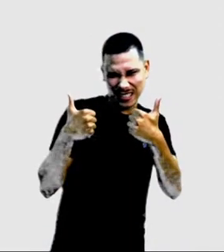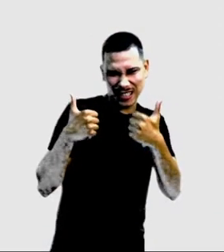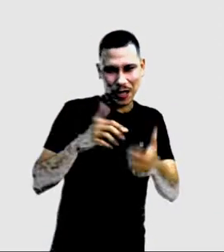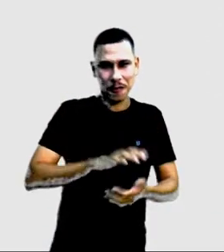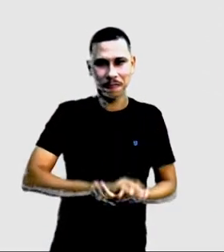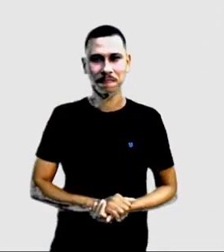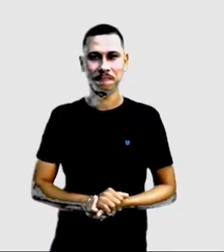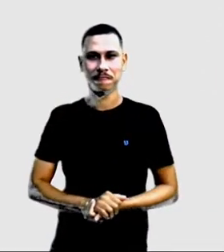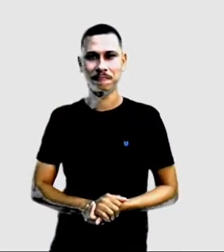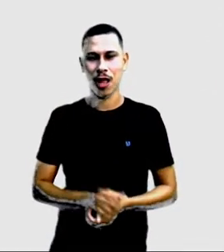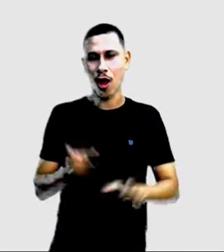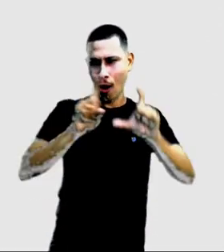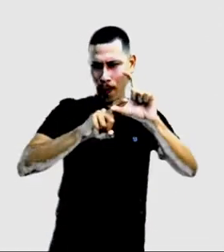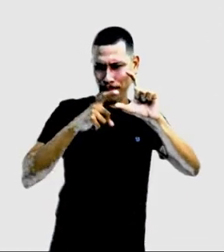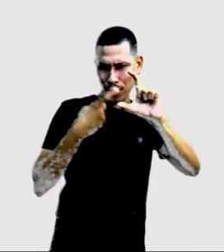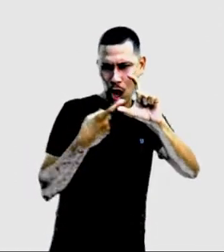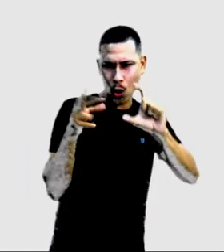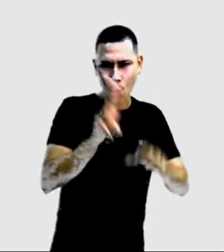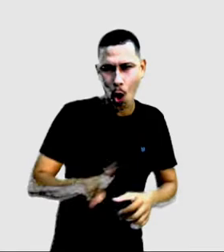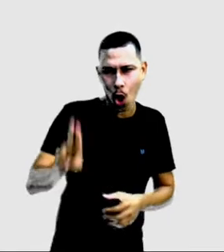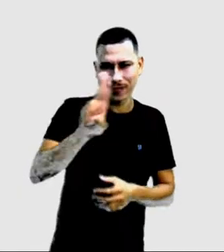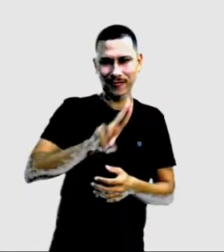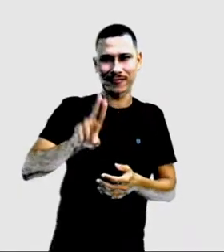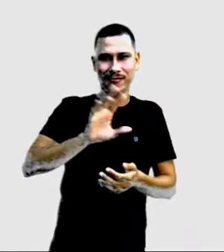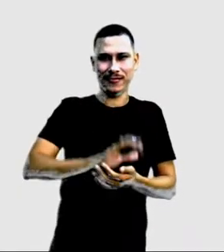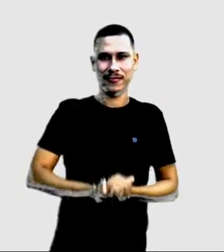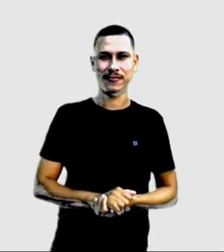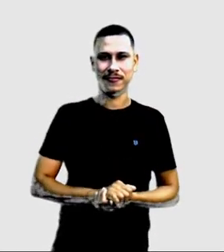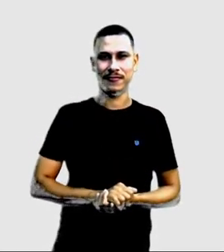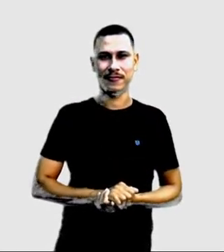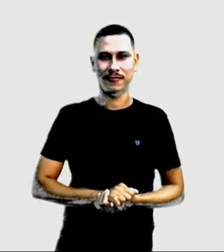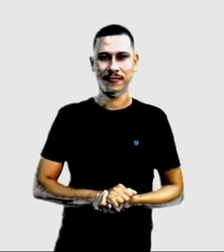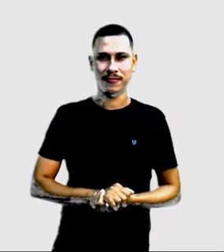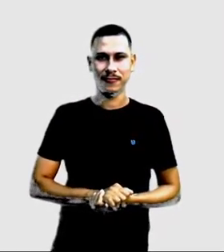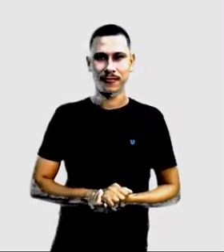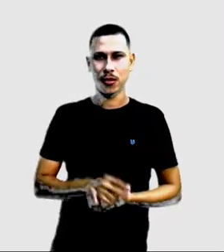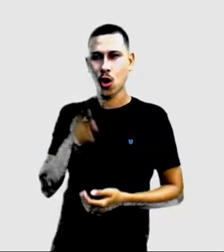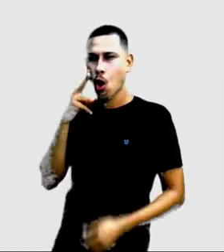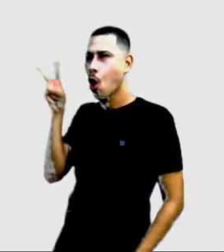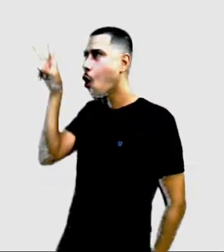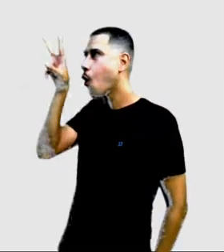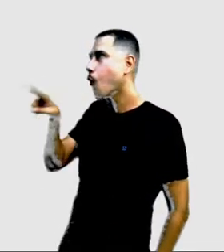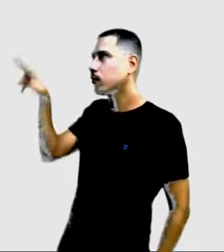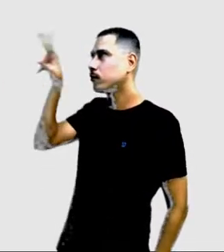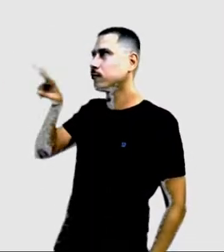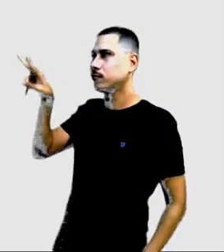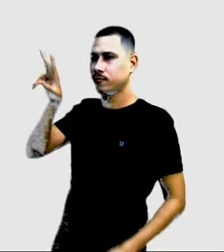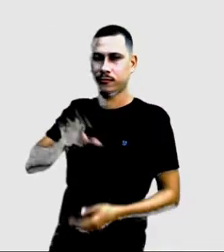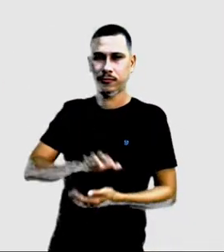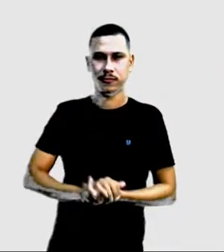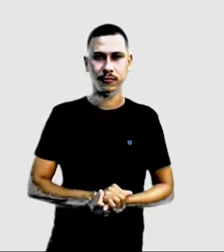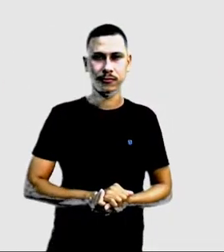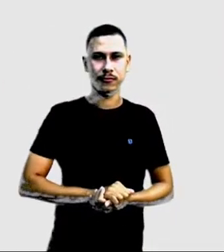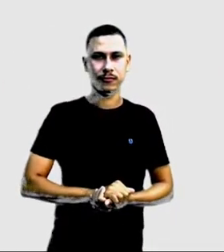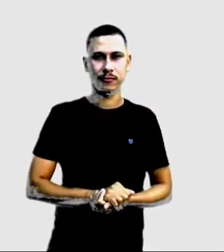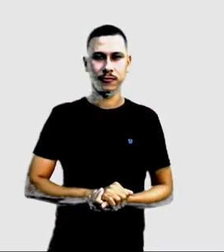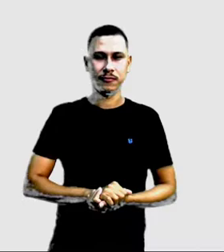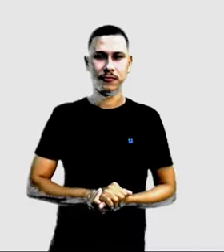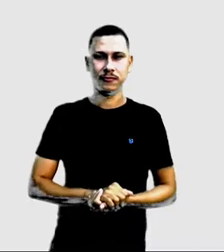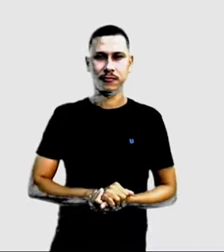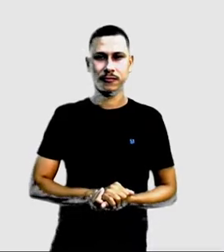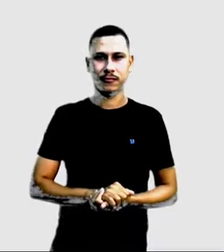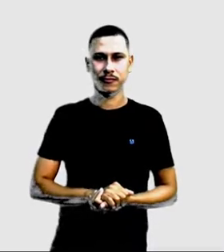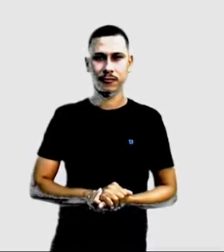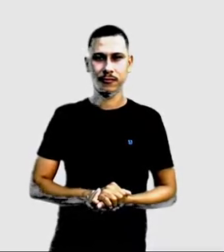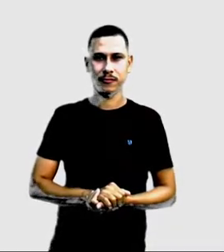uma expressão muito utilizada, que é a to see eye to eye. Ou seja,